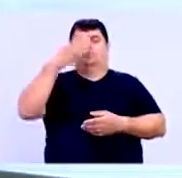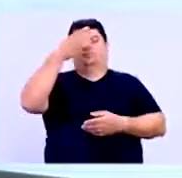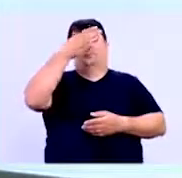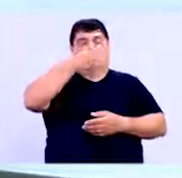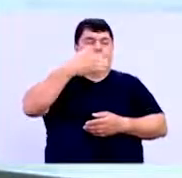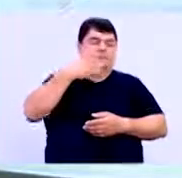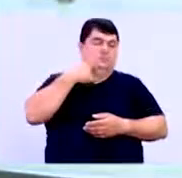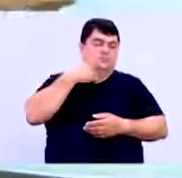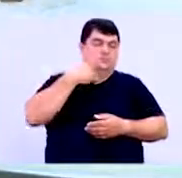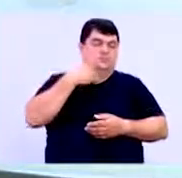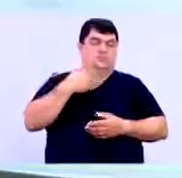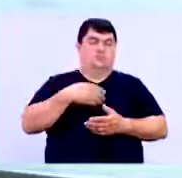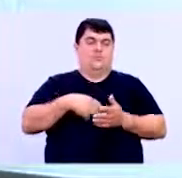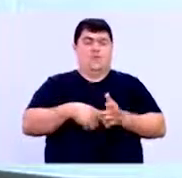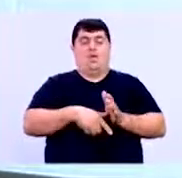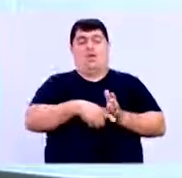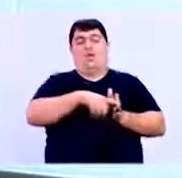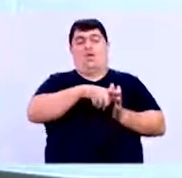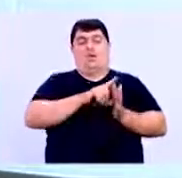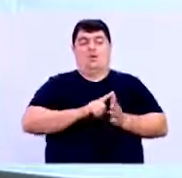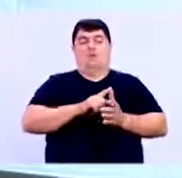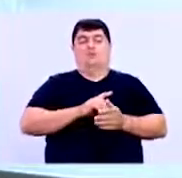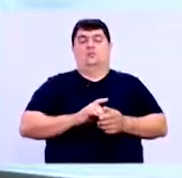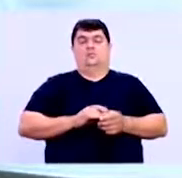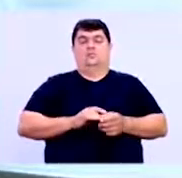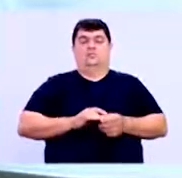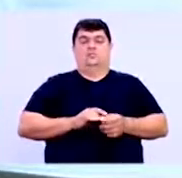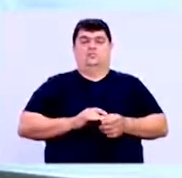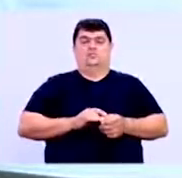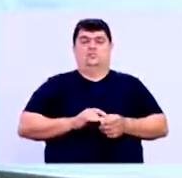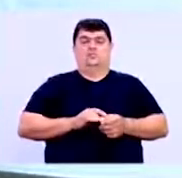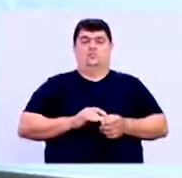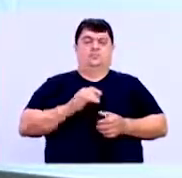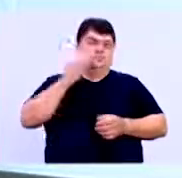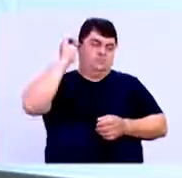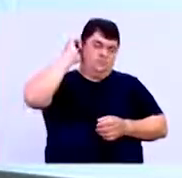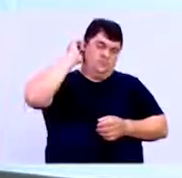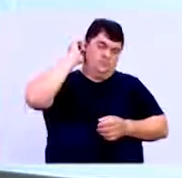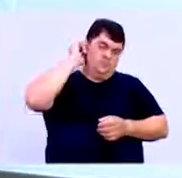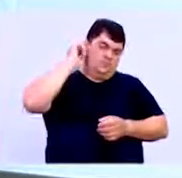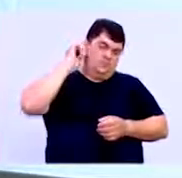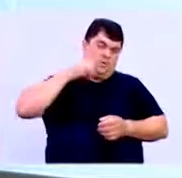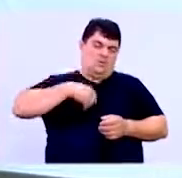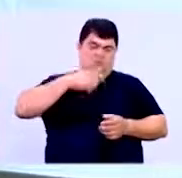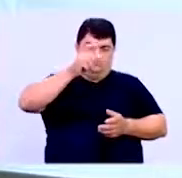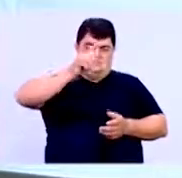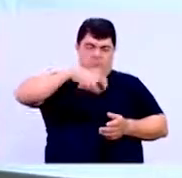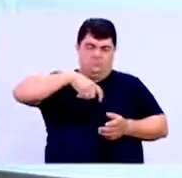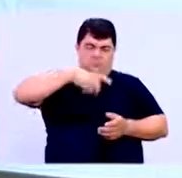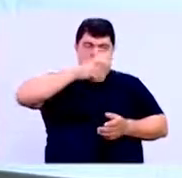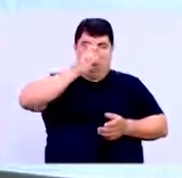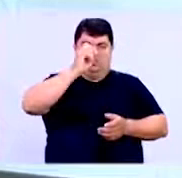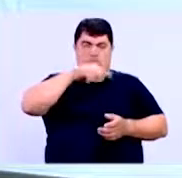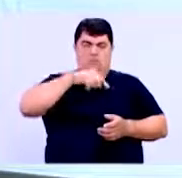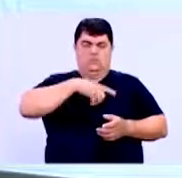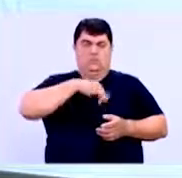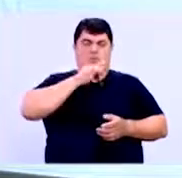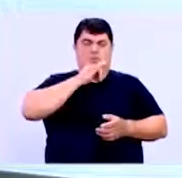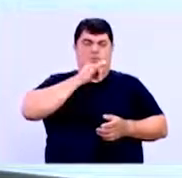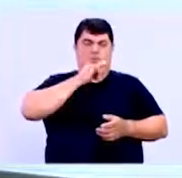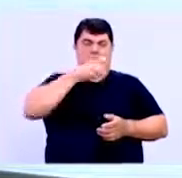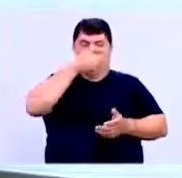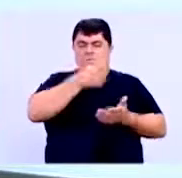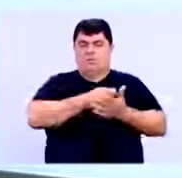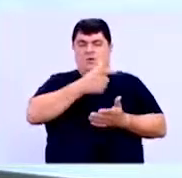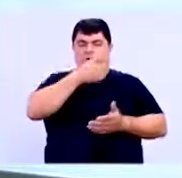banco, eu faço uma antecipação dessa operação no cartão. Quando eu passei 5 mil no crédito, vamos dizer que eu paguei 10%. Não é